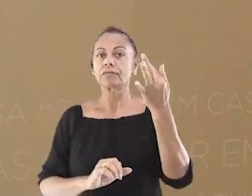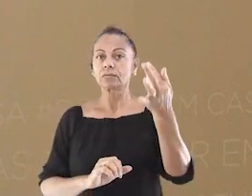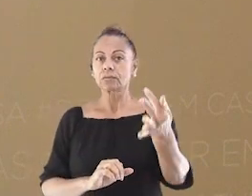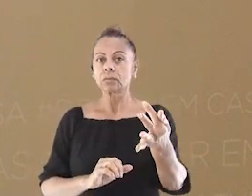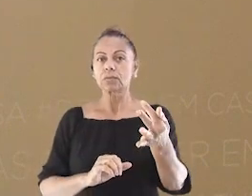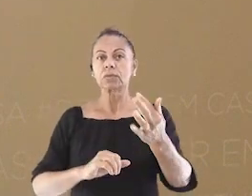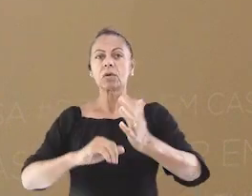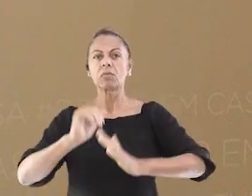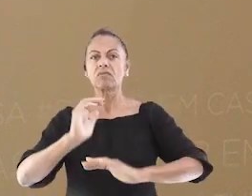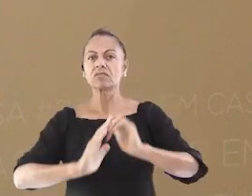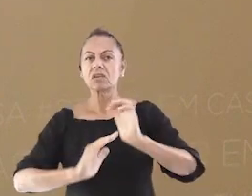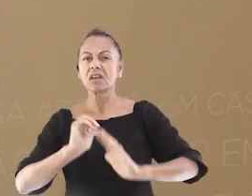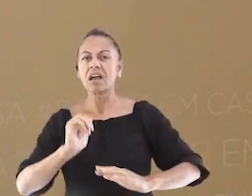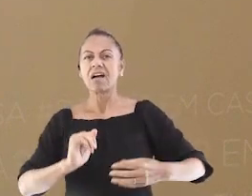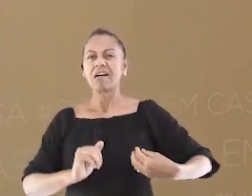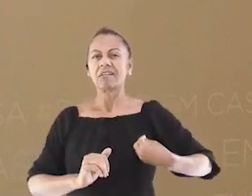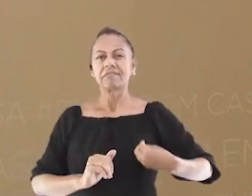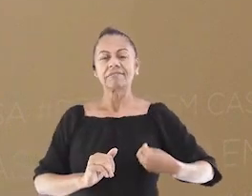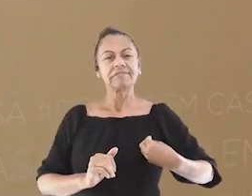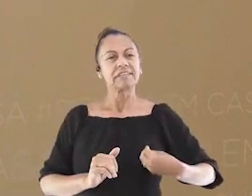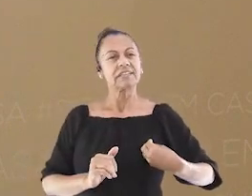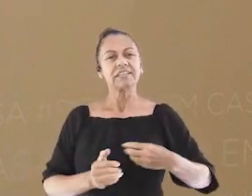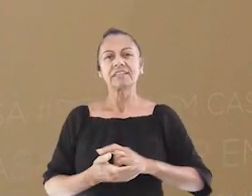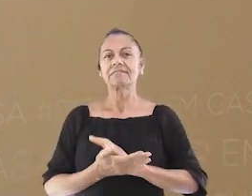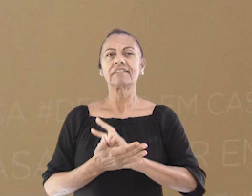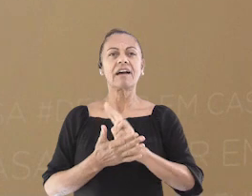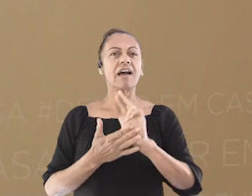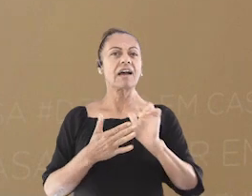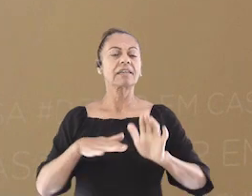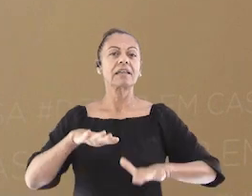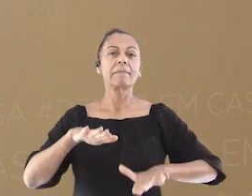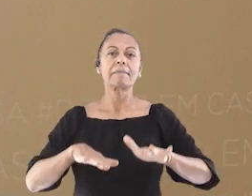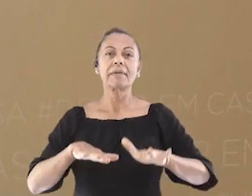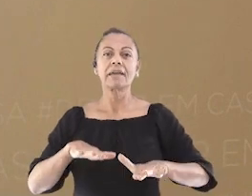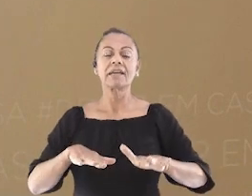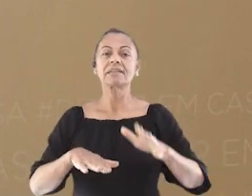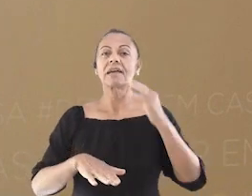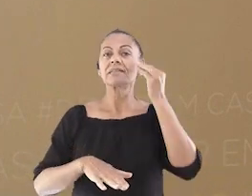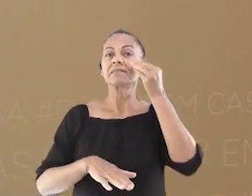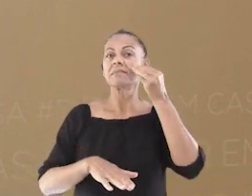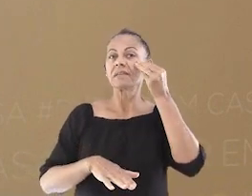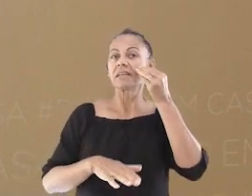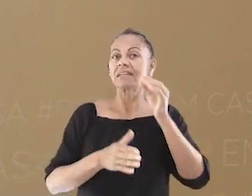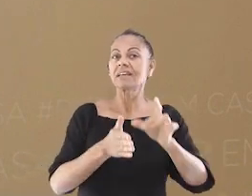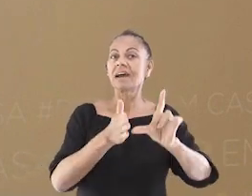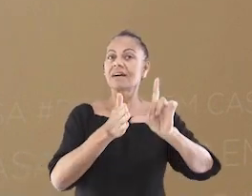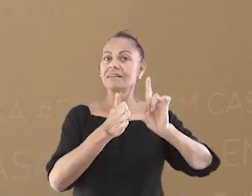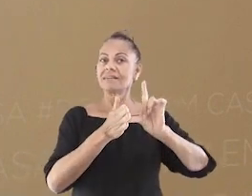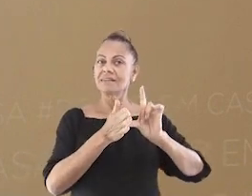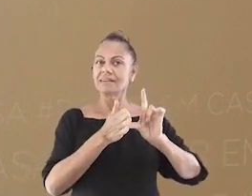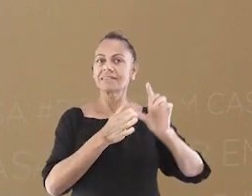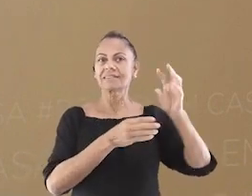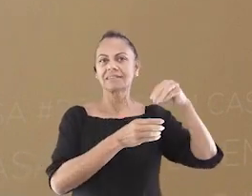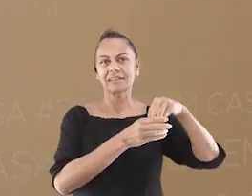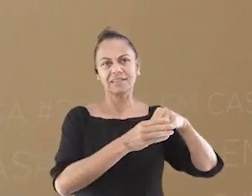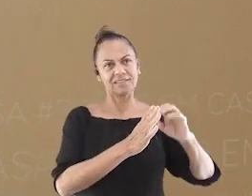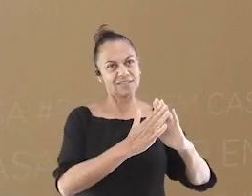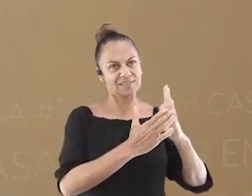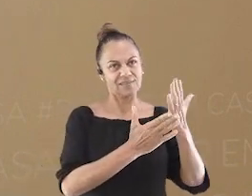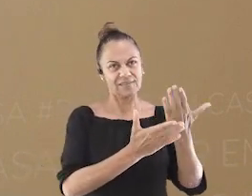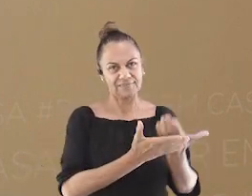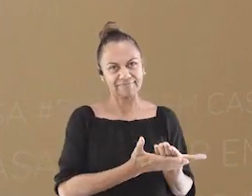futuro, muito da vida profissional dependerá das experiências escolares. Você já